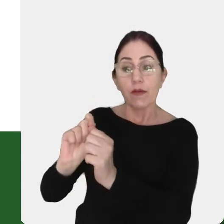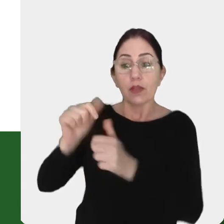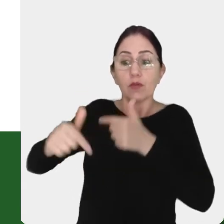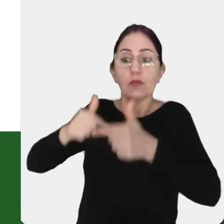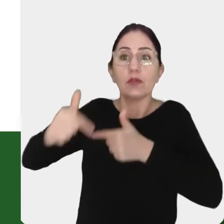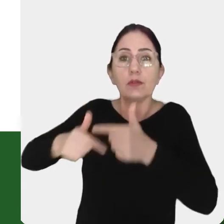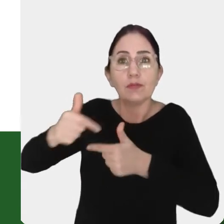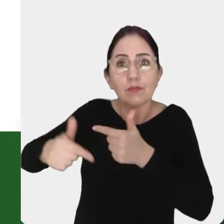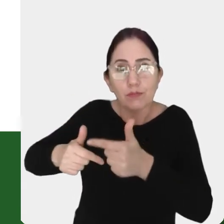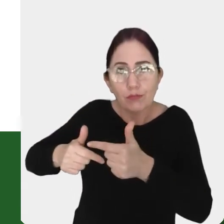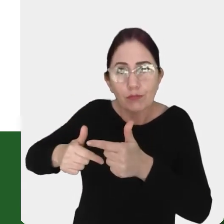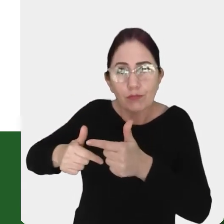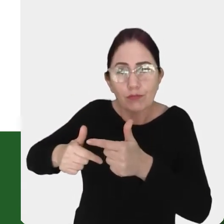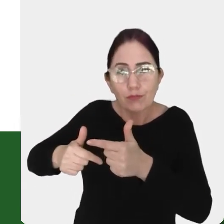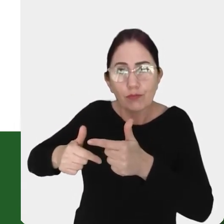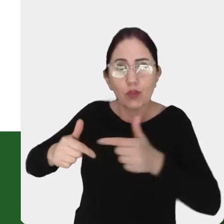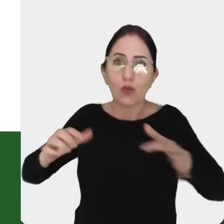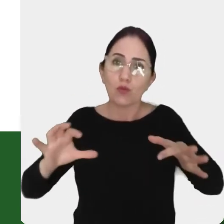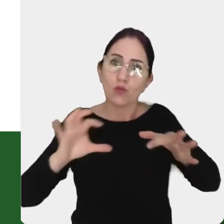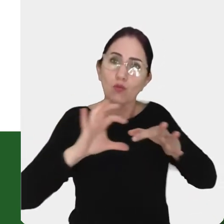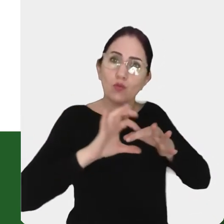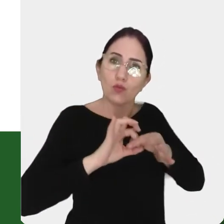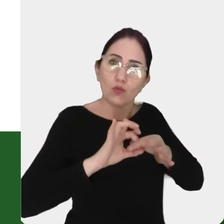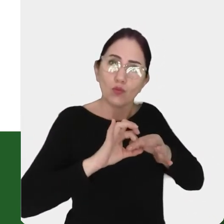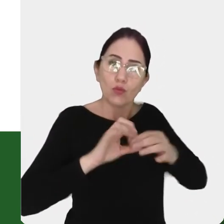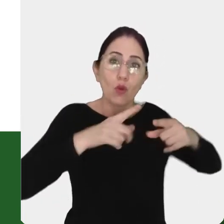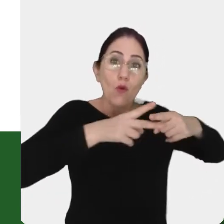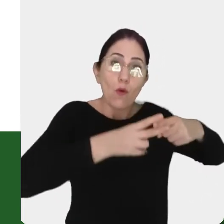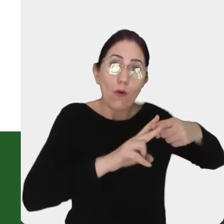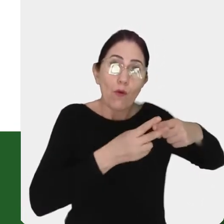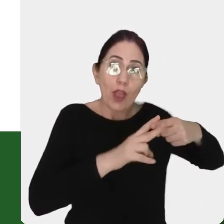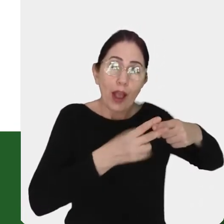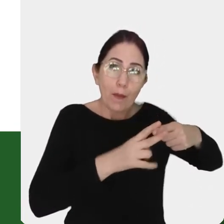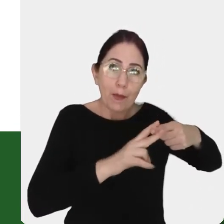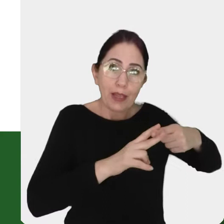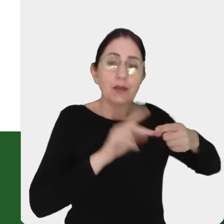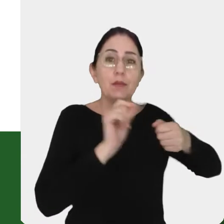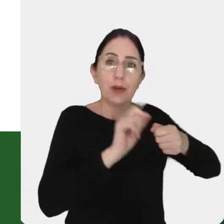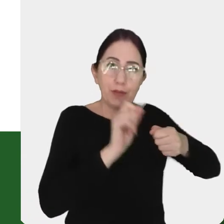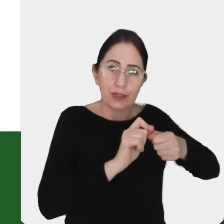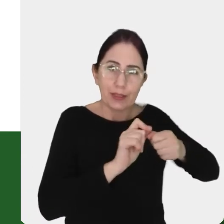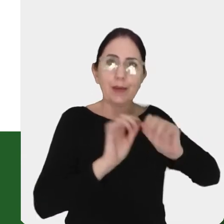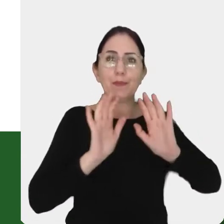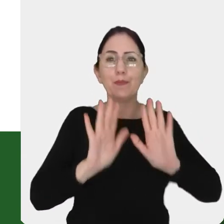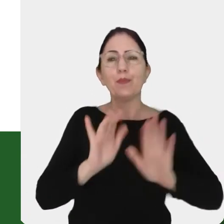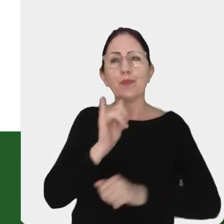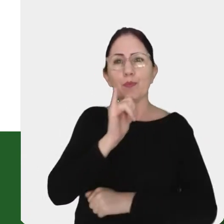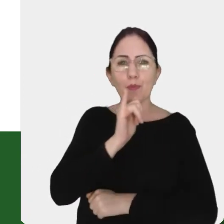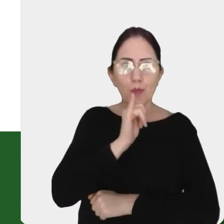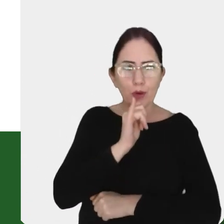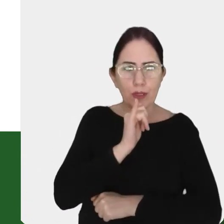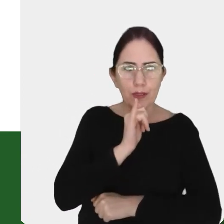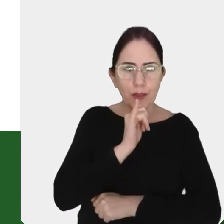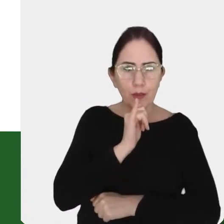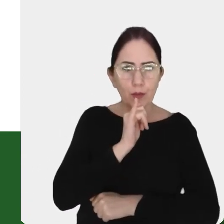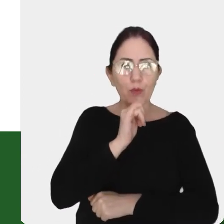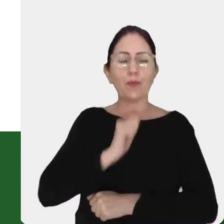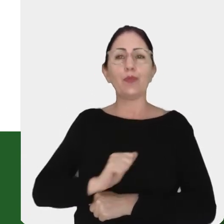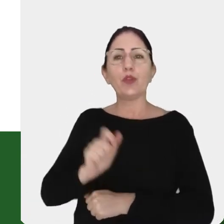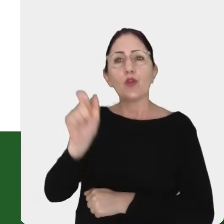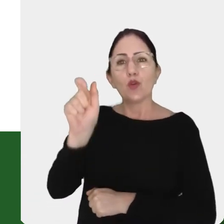própria tarefa e uma ferramenta para realizar isso. Então, por exemplo, o usuário, ele